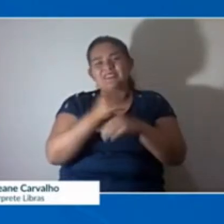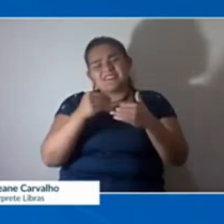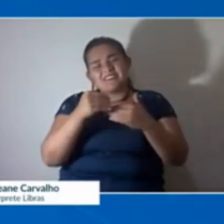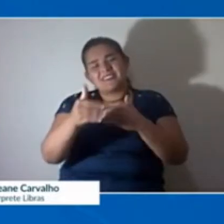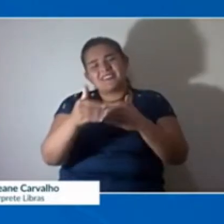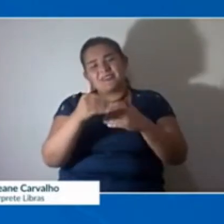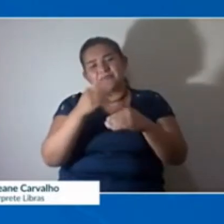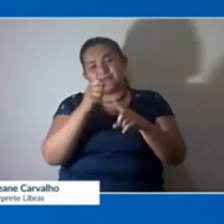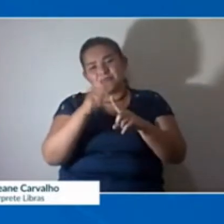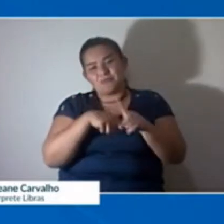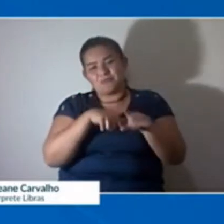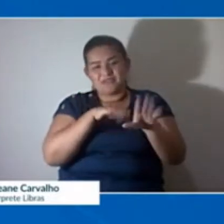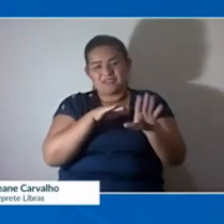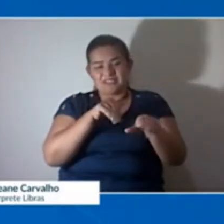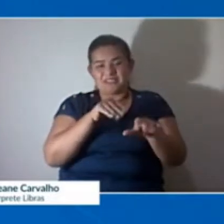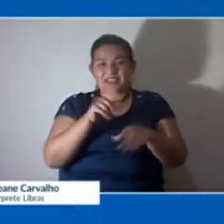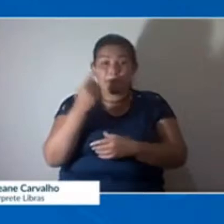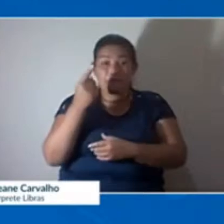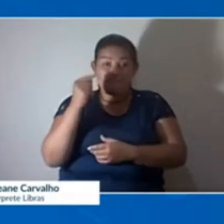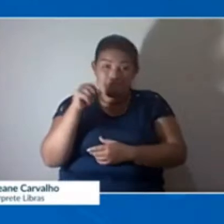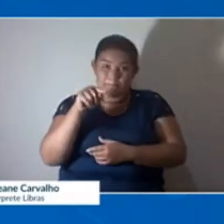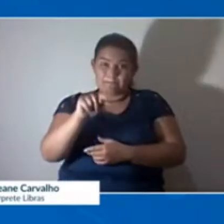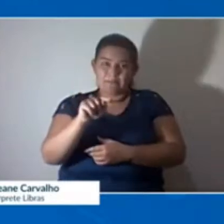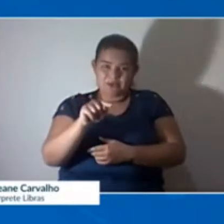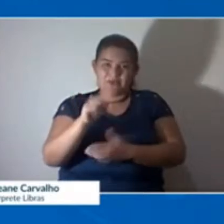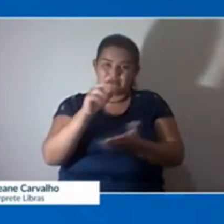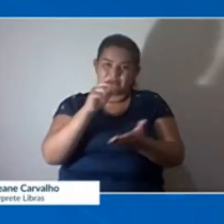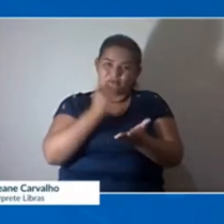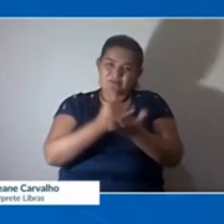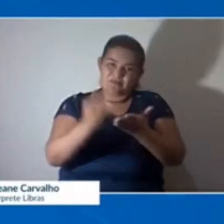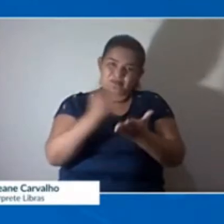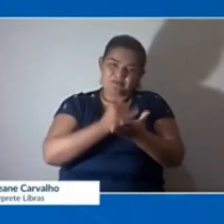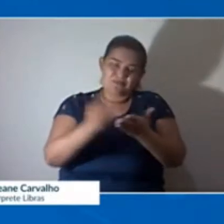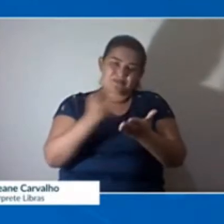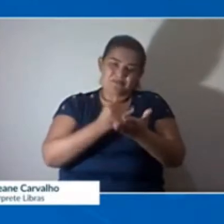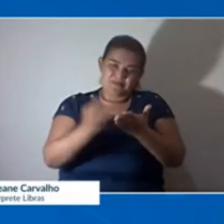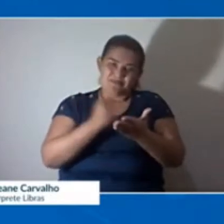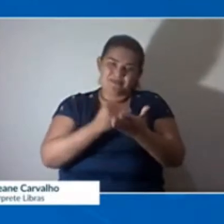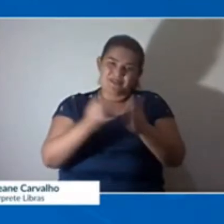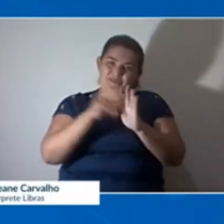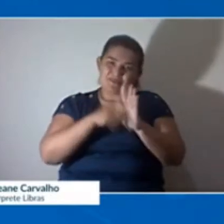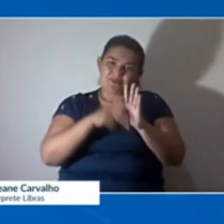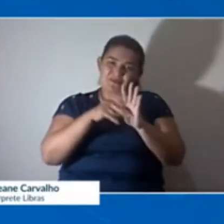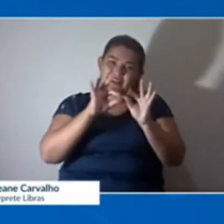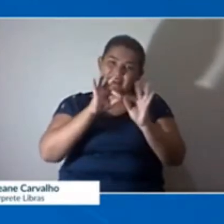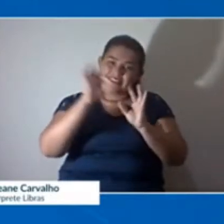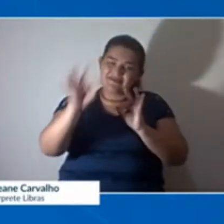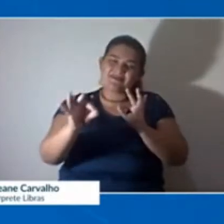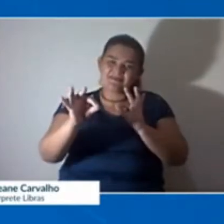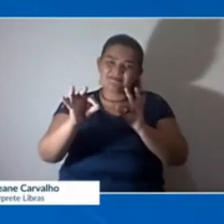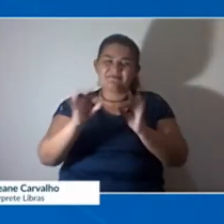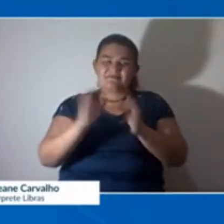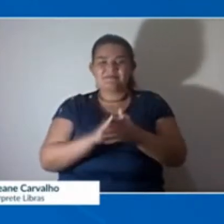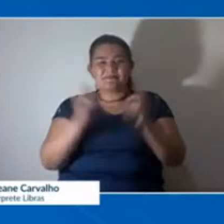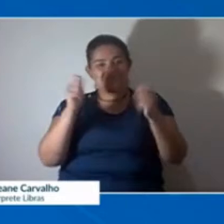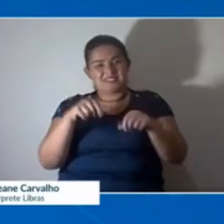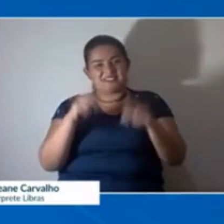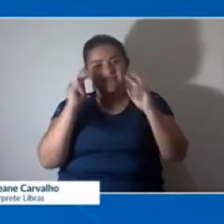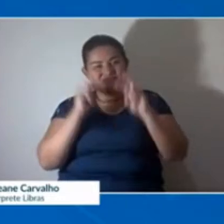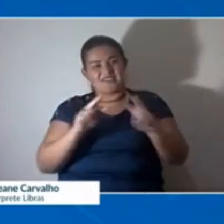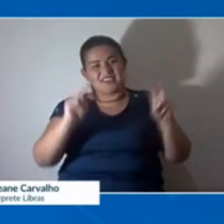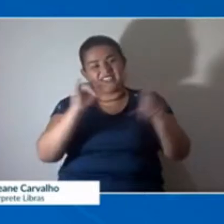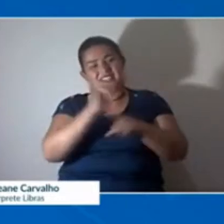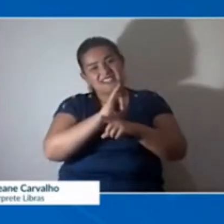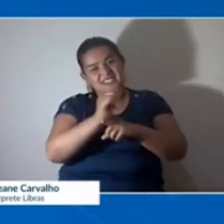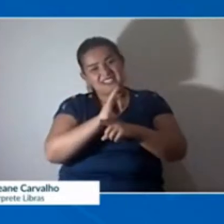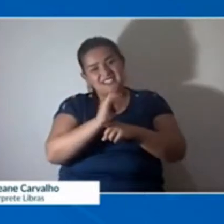1.000 inscritos e não precise de um programa externo para passar a amostra. Então, tem o YouTube, né? Agora é só